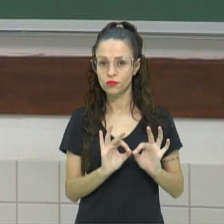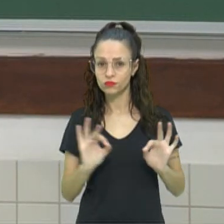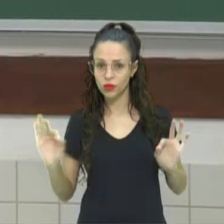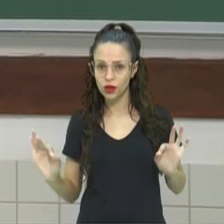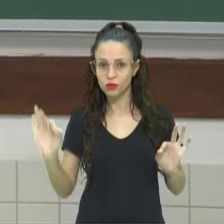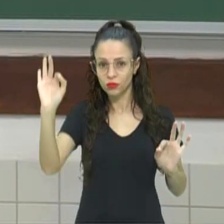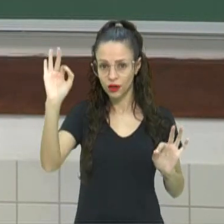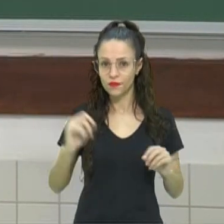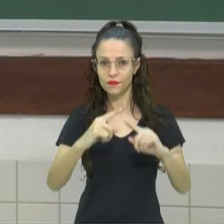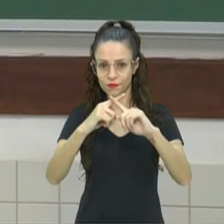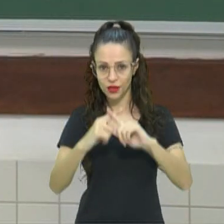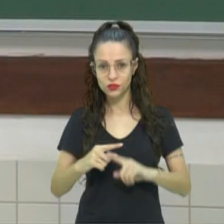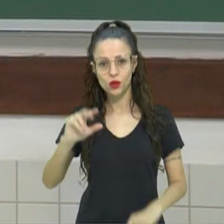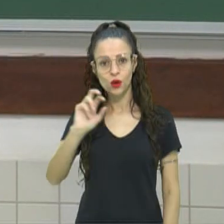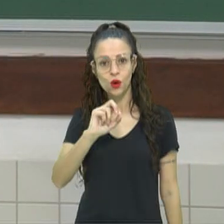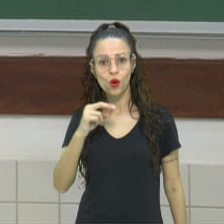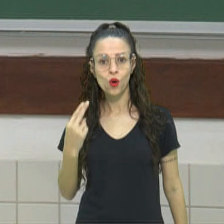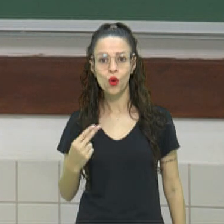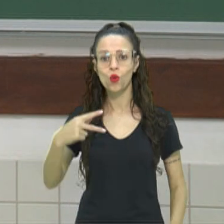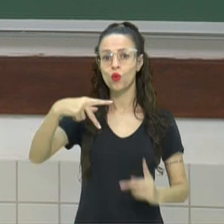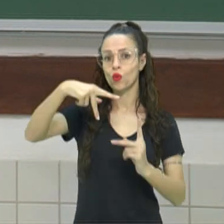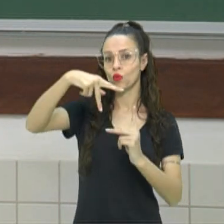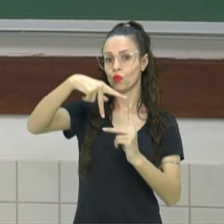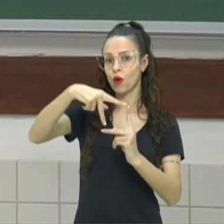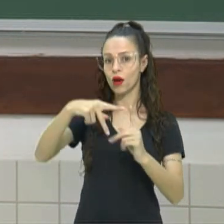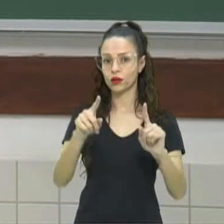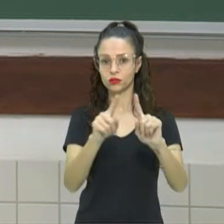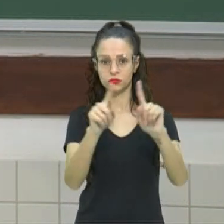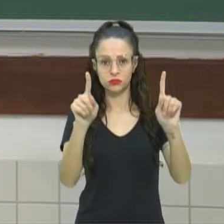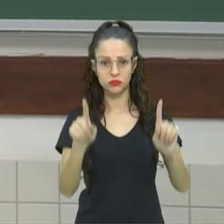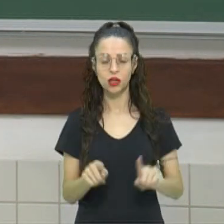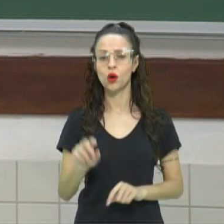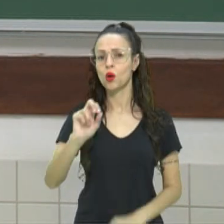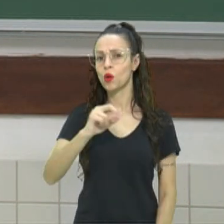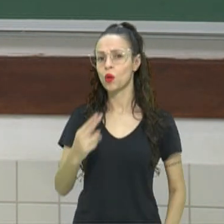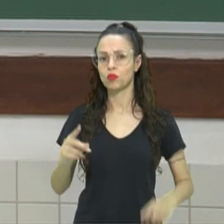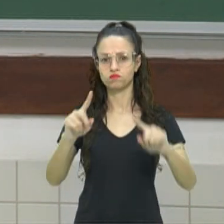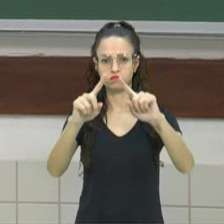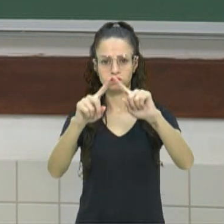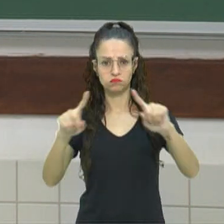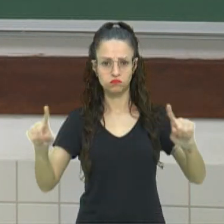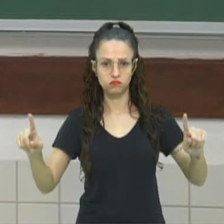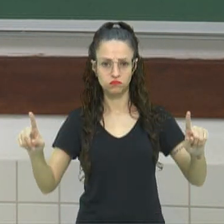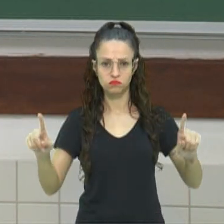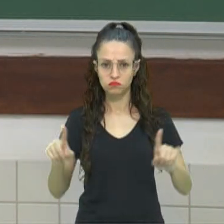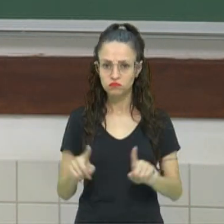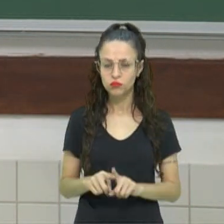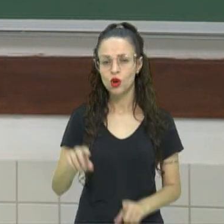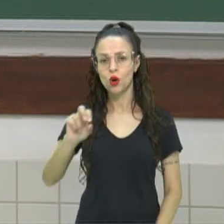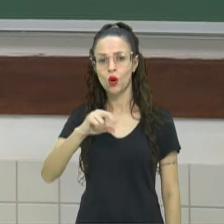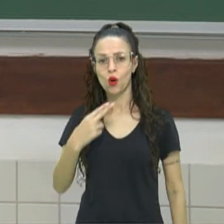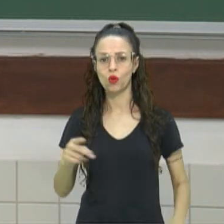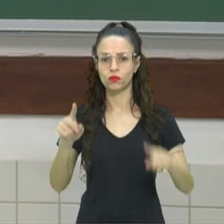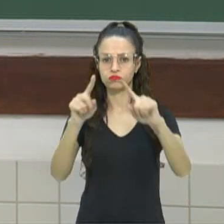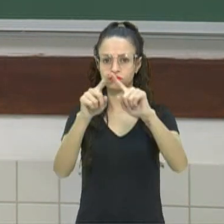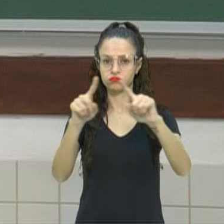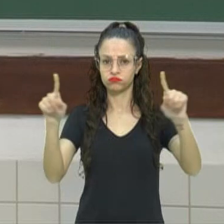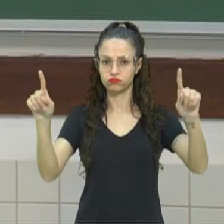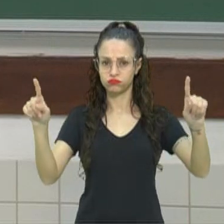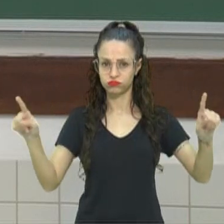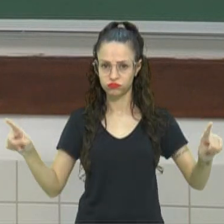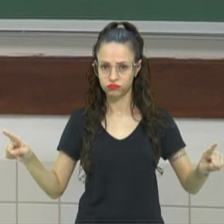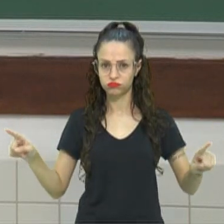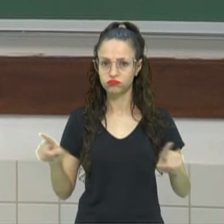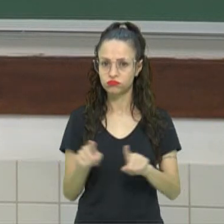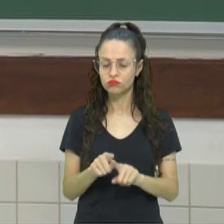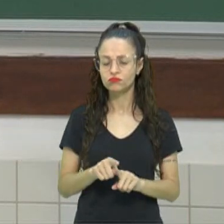da altura. Ou se você tem um quadrado, também. Ou um losango, um trapézio, um triângulo. São